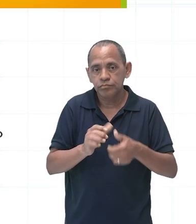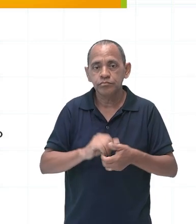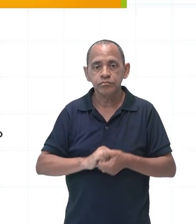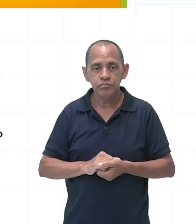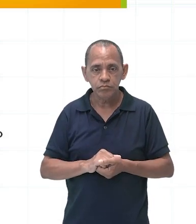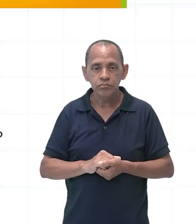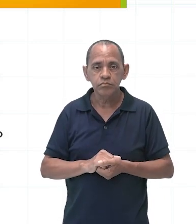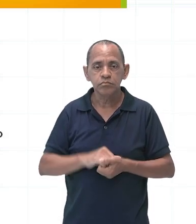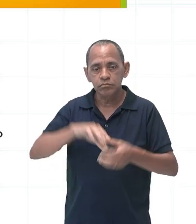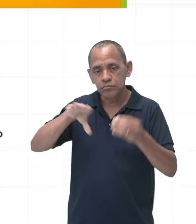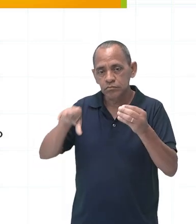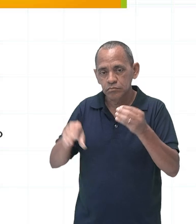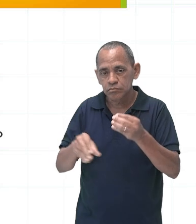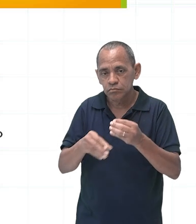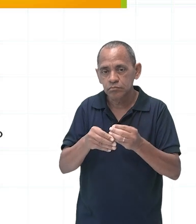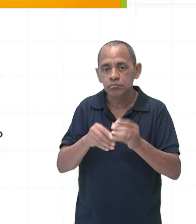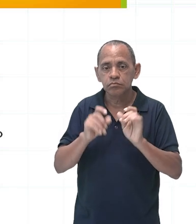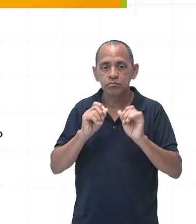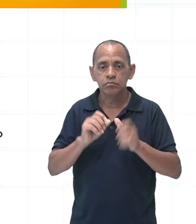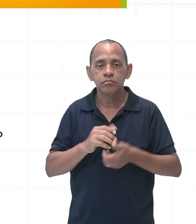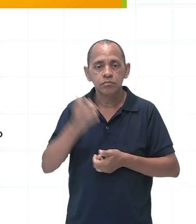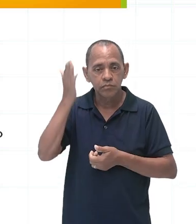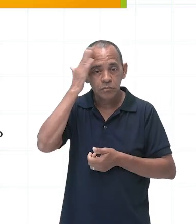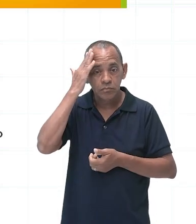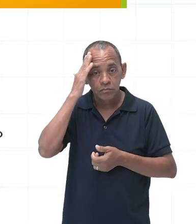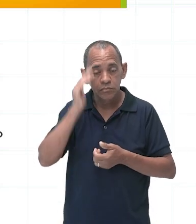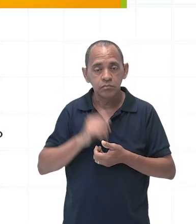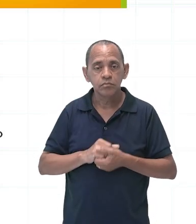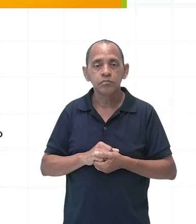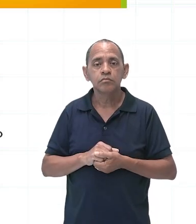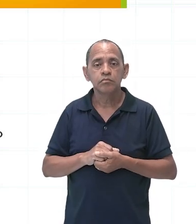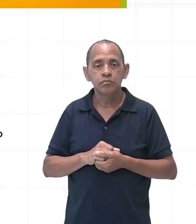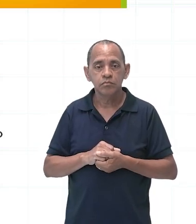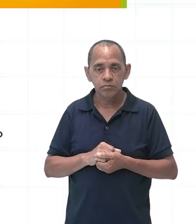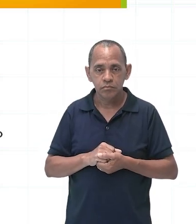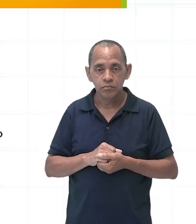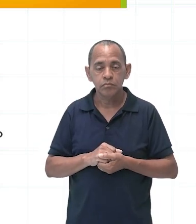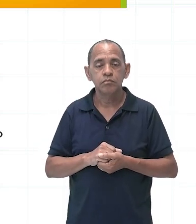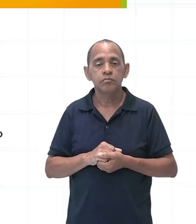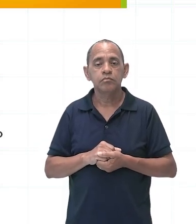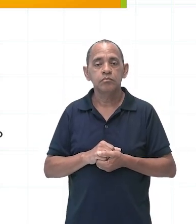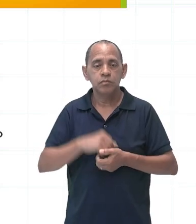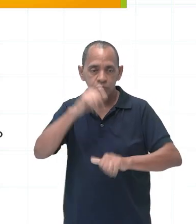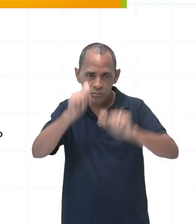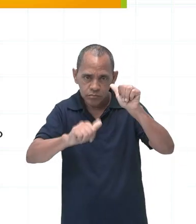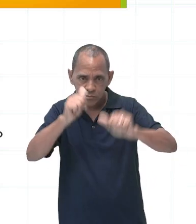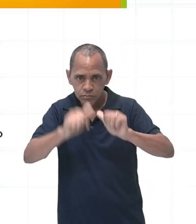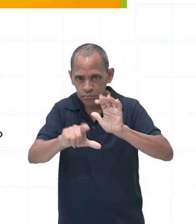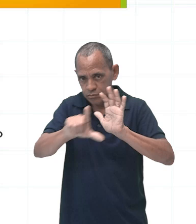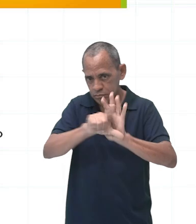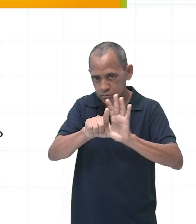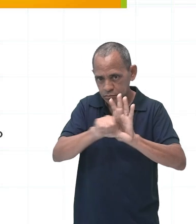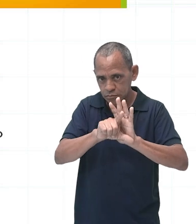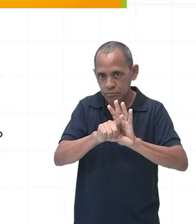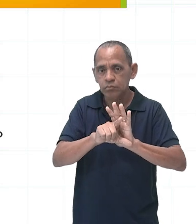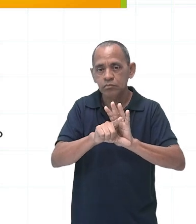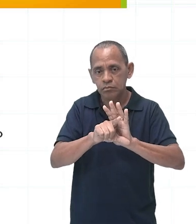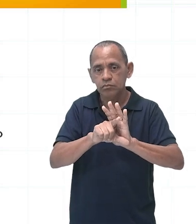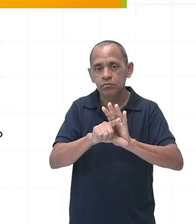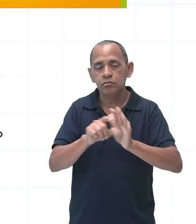6º vem para complementar esse entendimento. Na interpretação desta